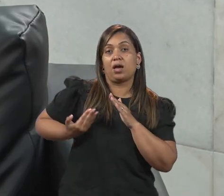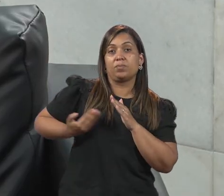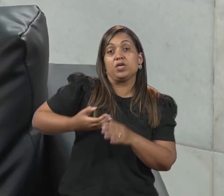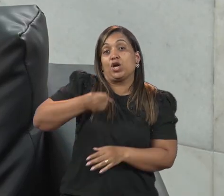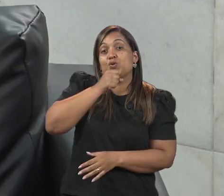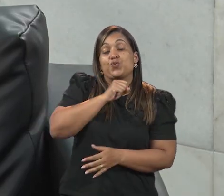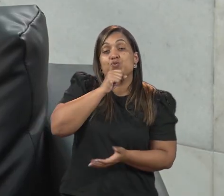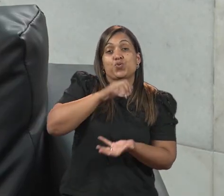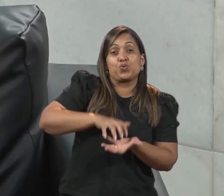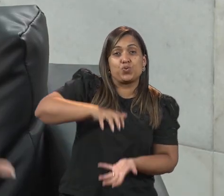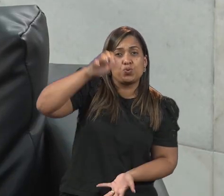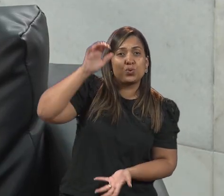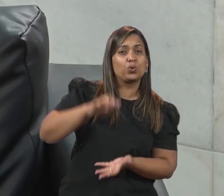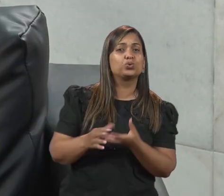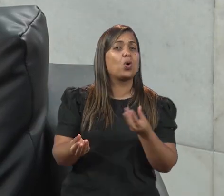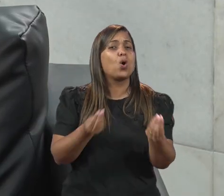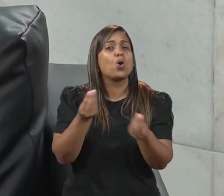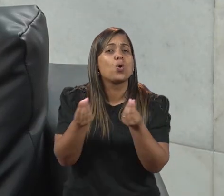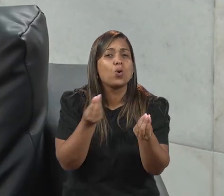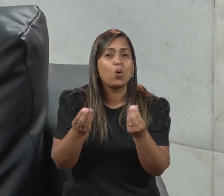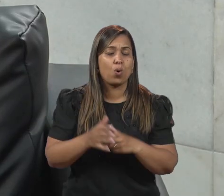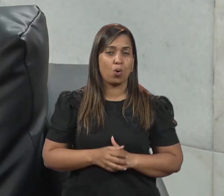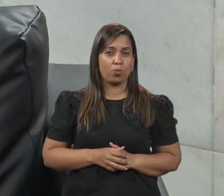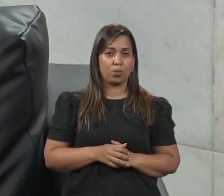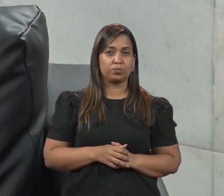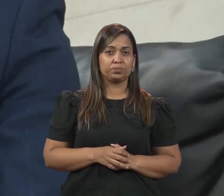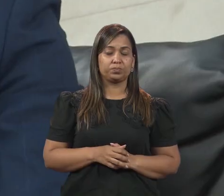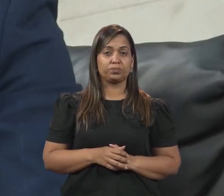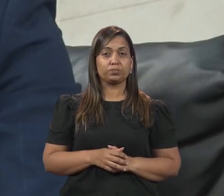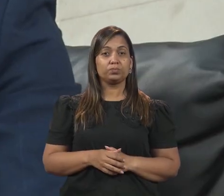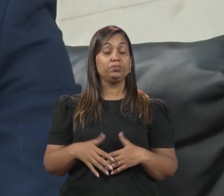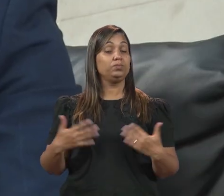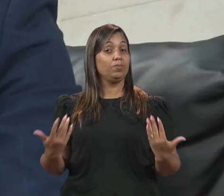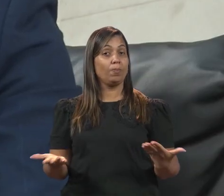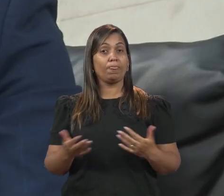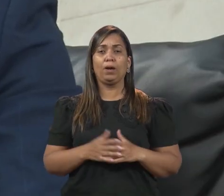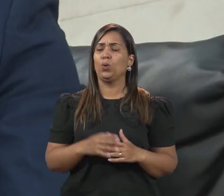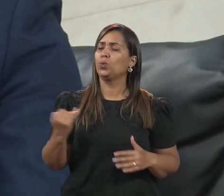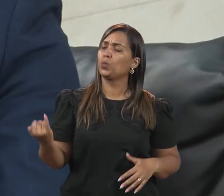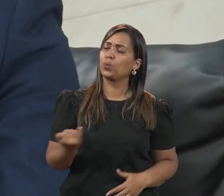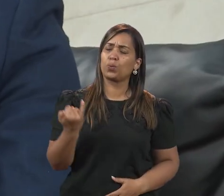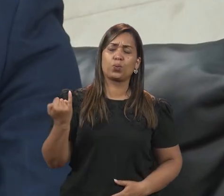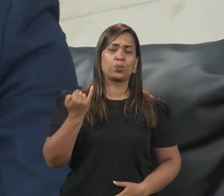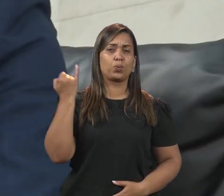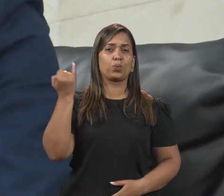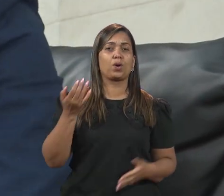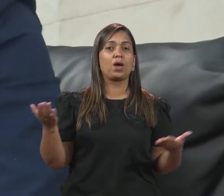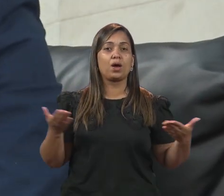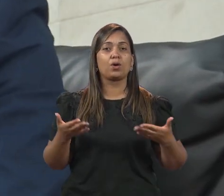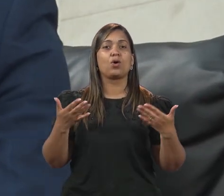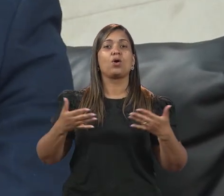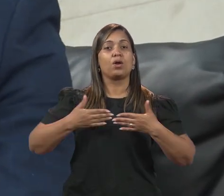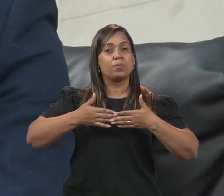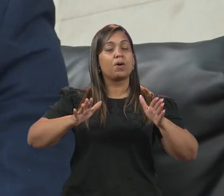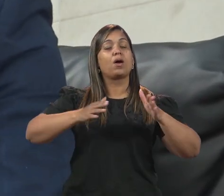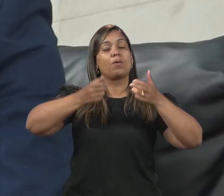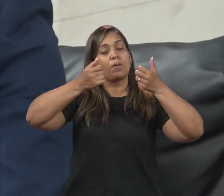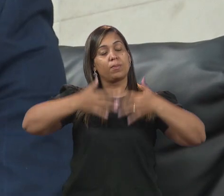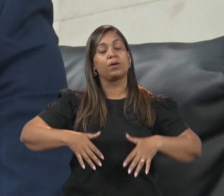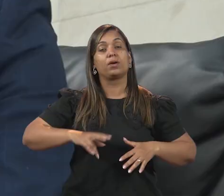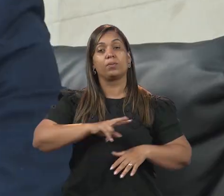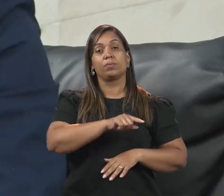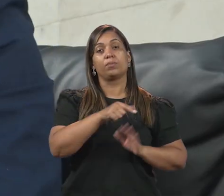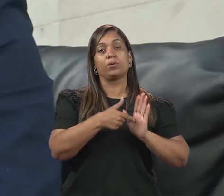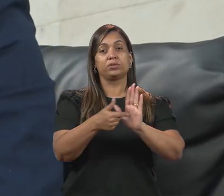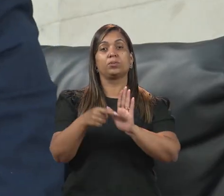do Idoso. Como é que funcionaria essa medida, vereador? De extrema importância. Eu vou abrir aqui um leque para contar para você